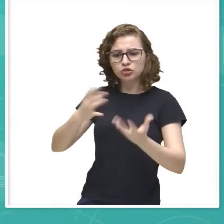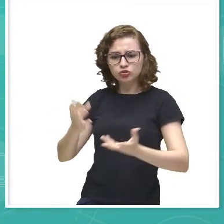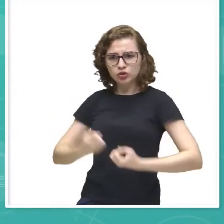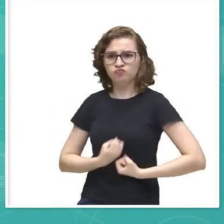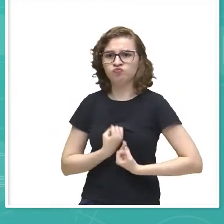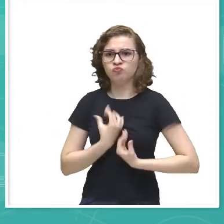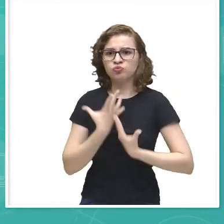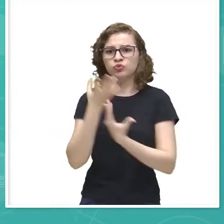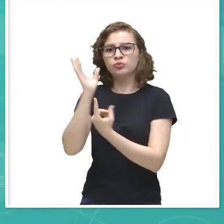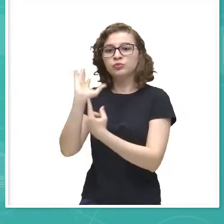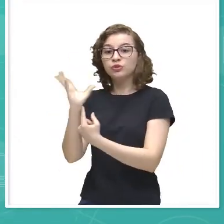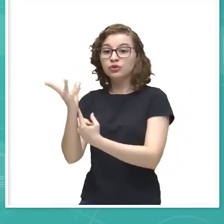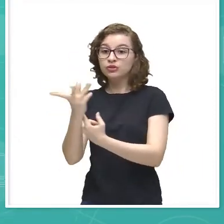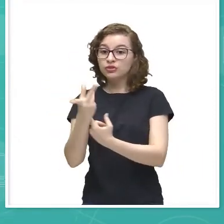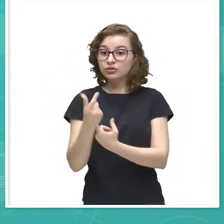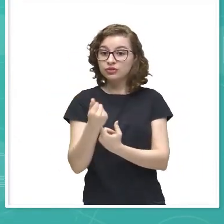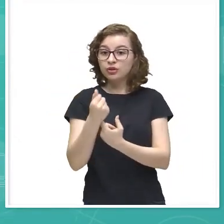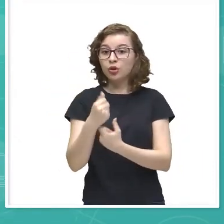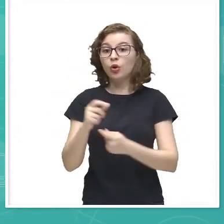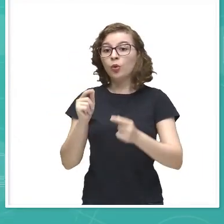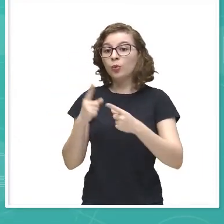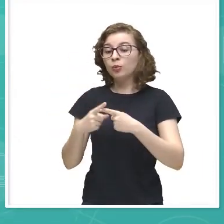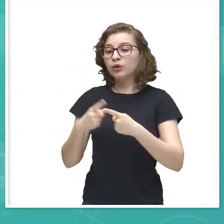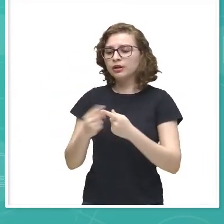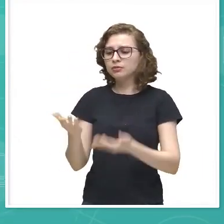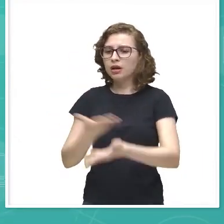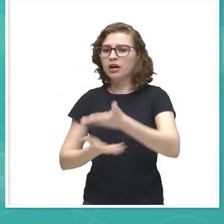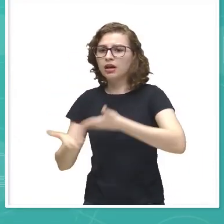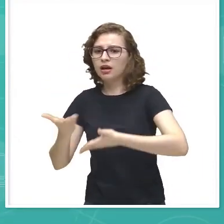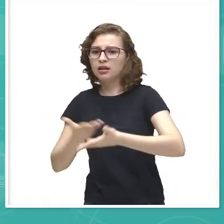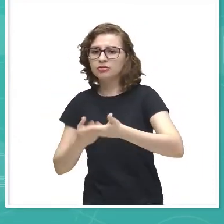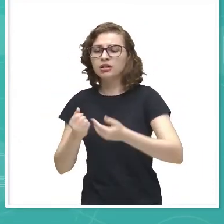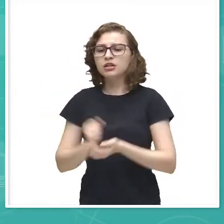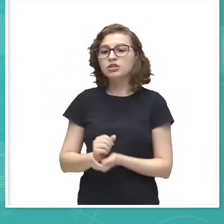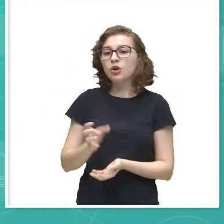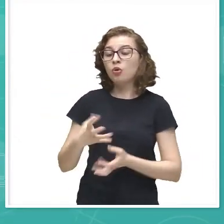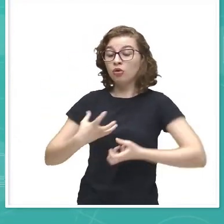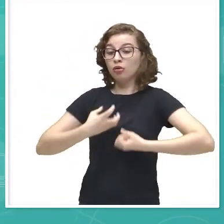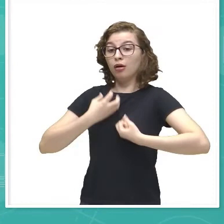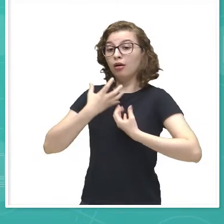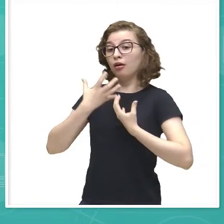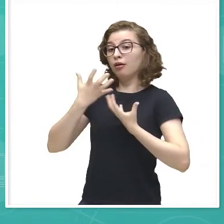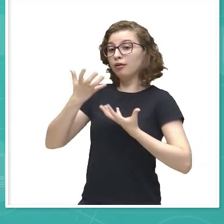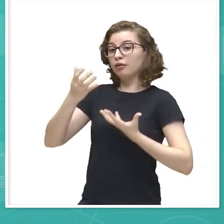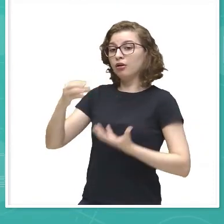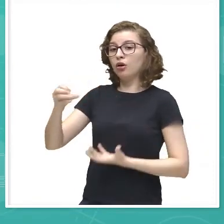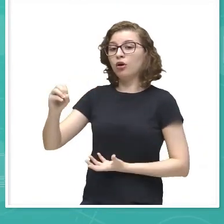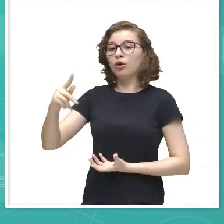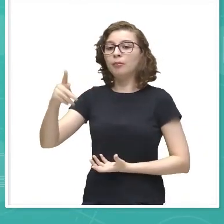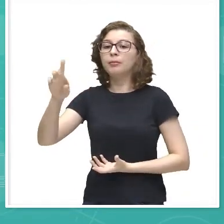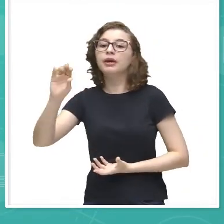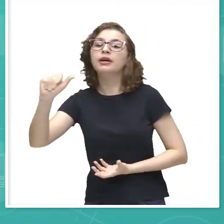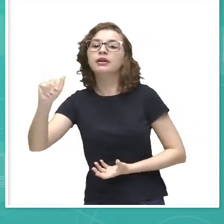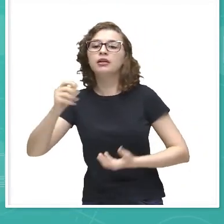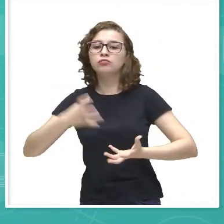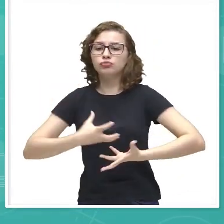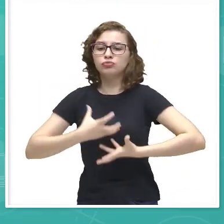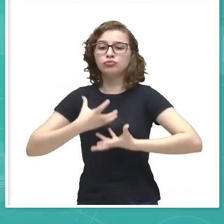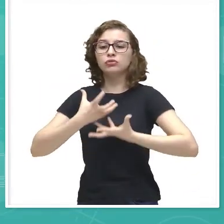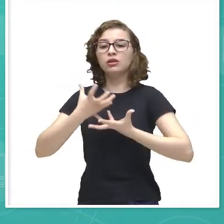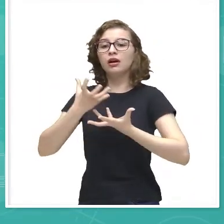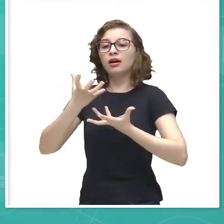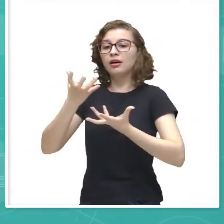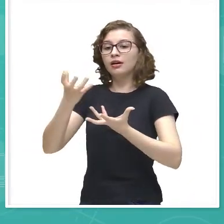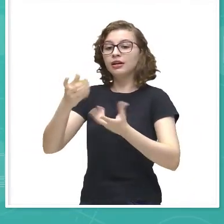né? Tem, porque eles fazem relação à opereta na questão. As óperas, elas são compostas por música, por